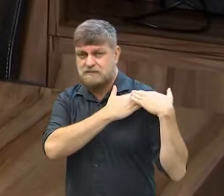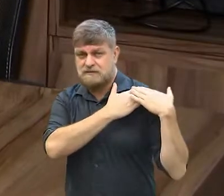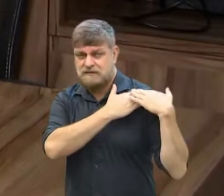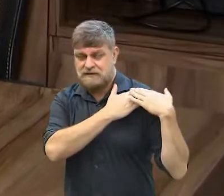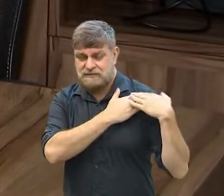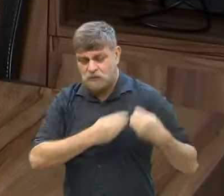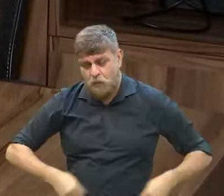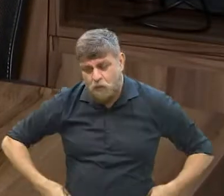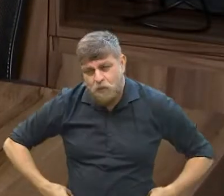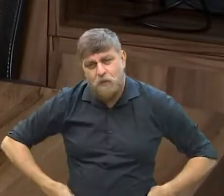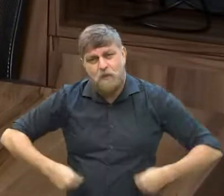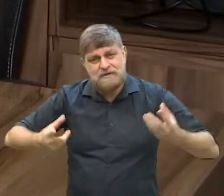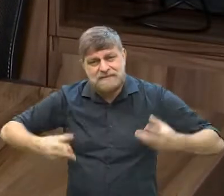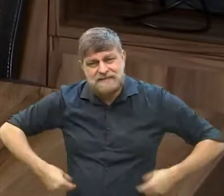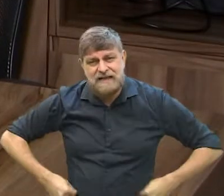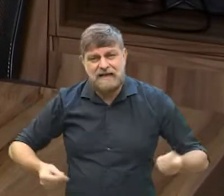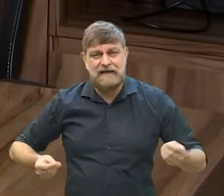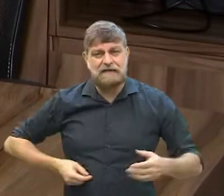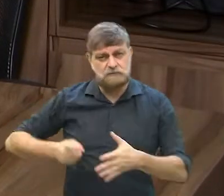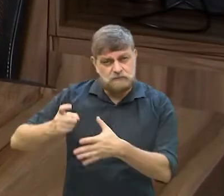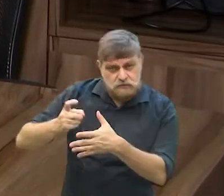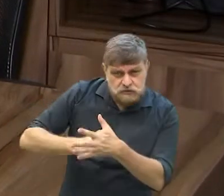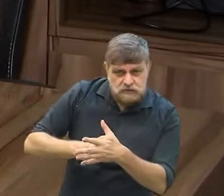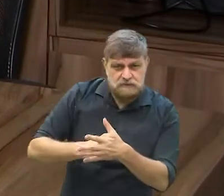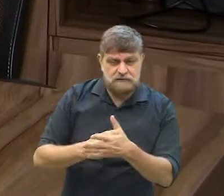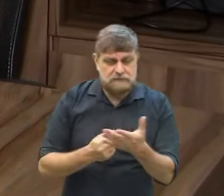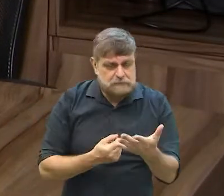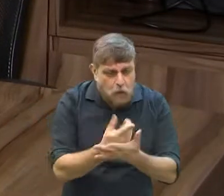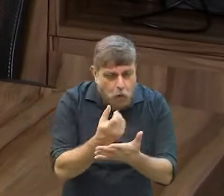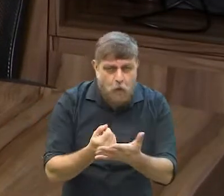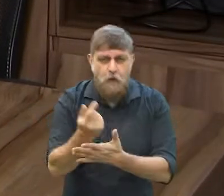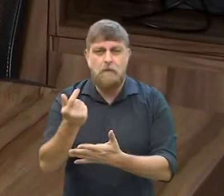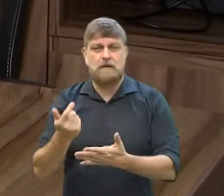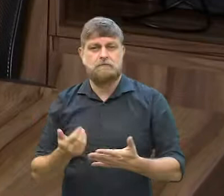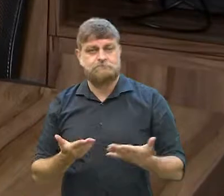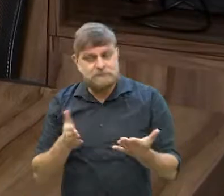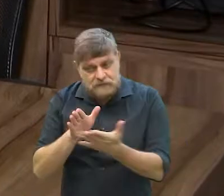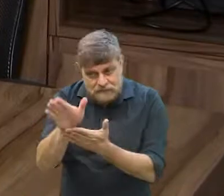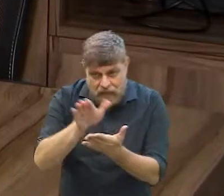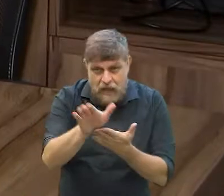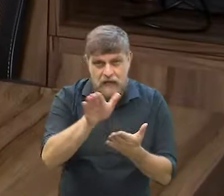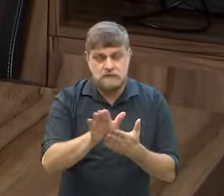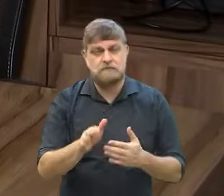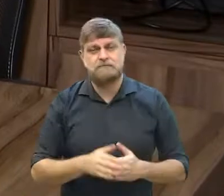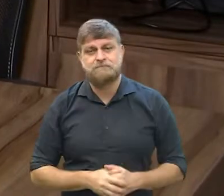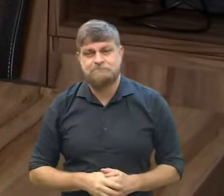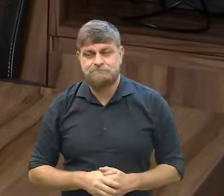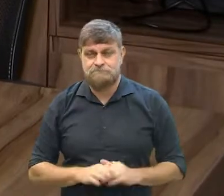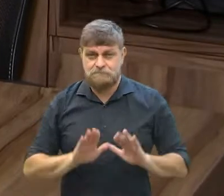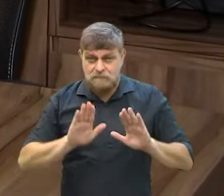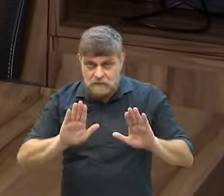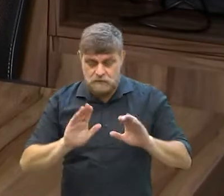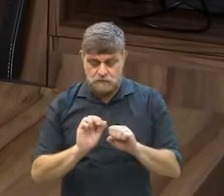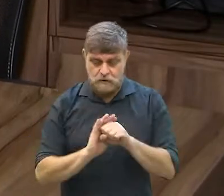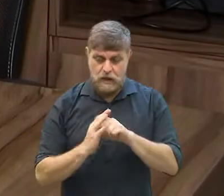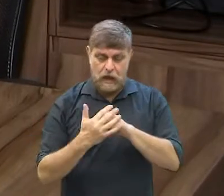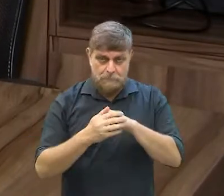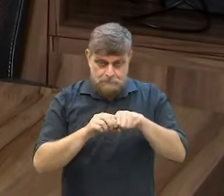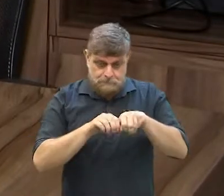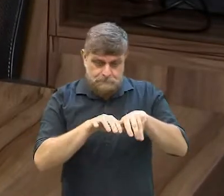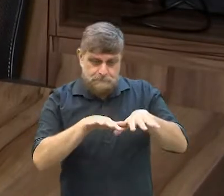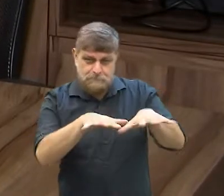aos gastos, né, que tem nas residências, nas famílias. Então, a pandemia, ela trouxe,